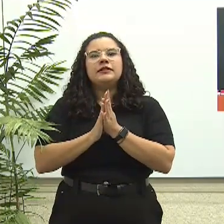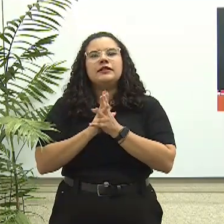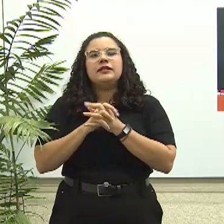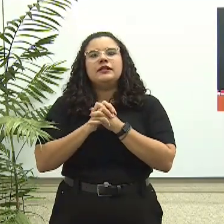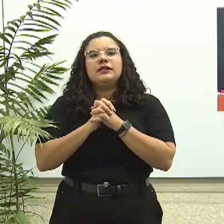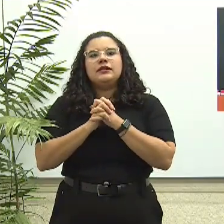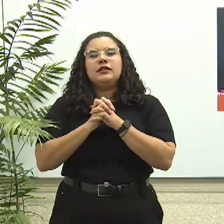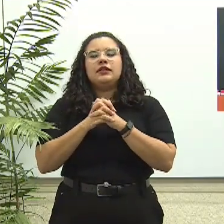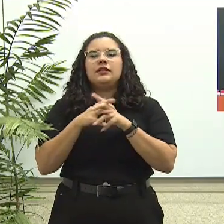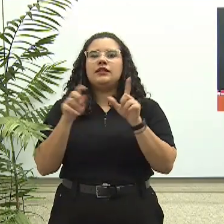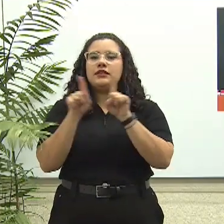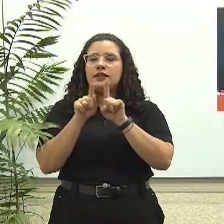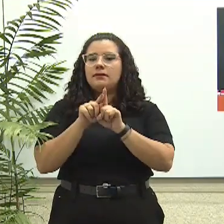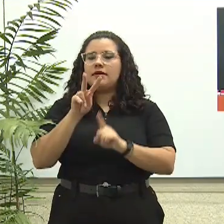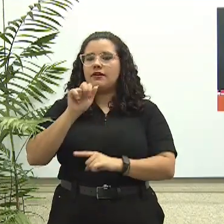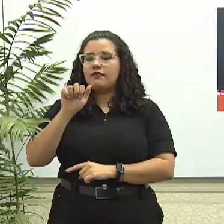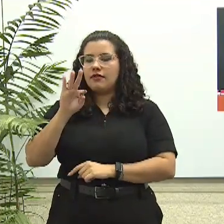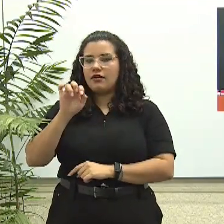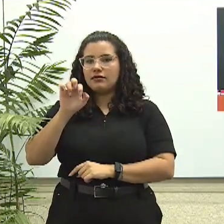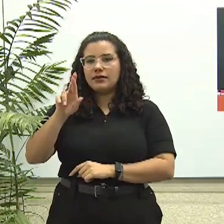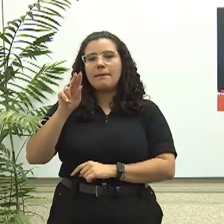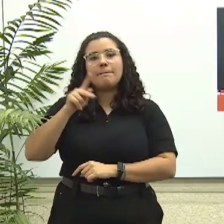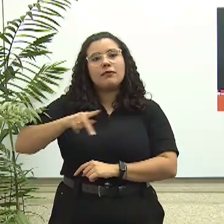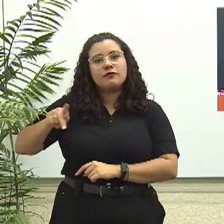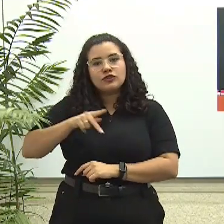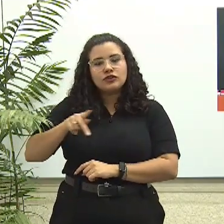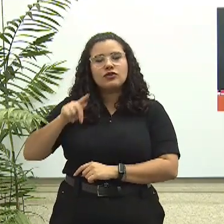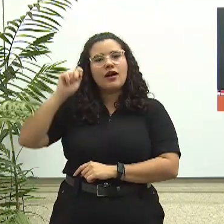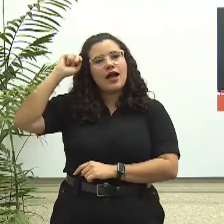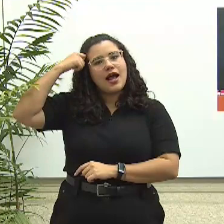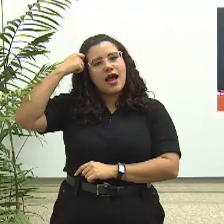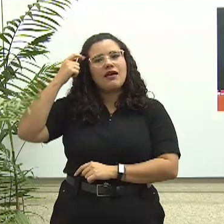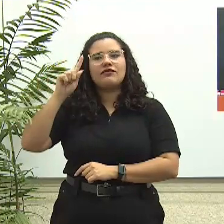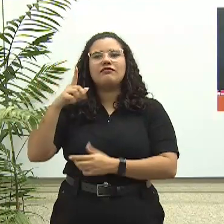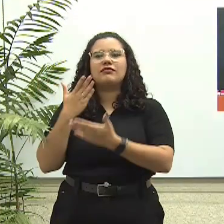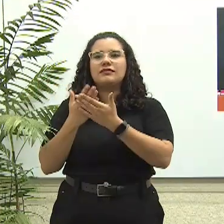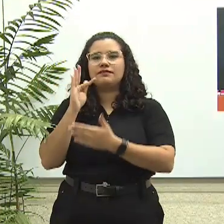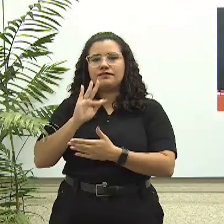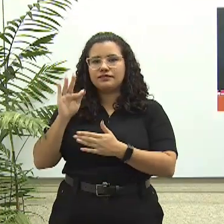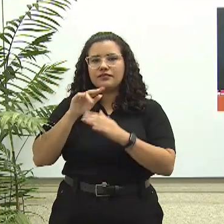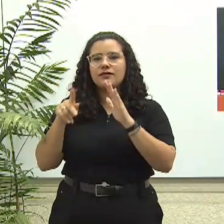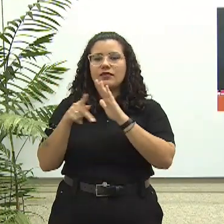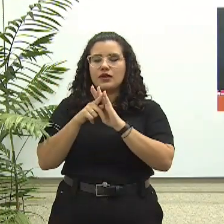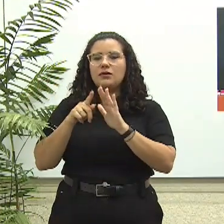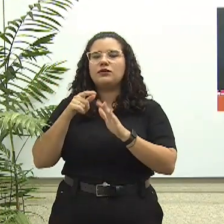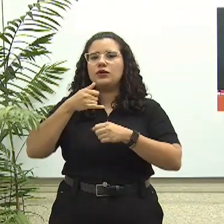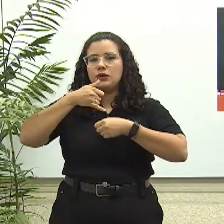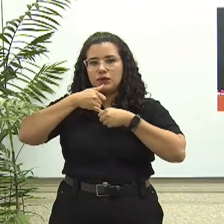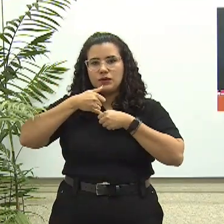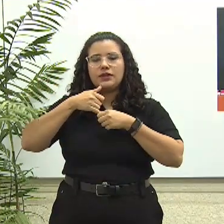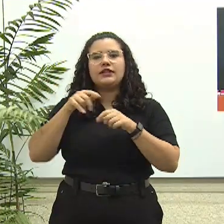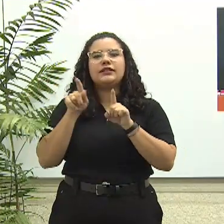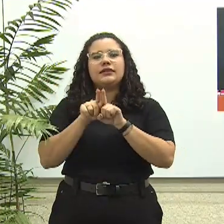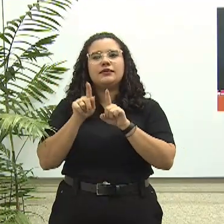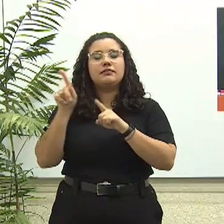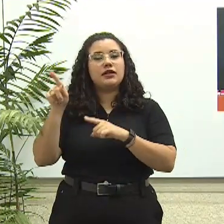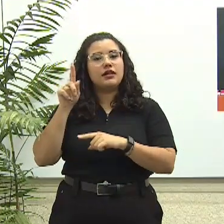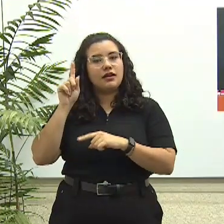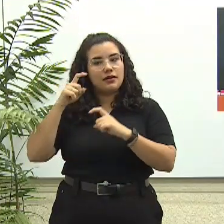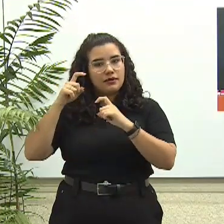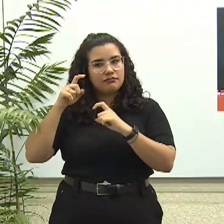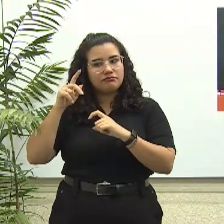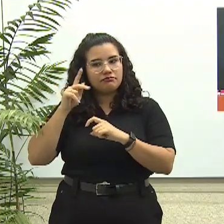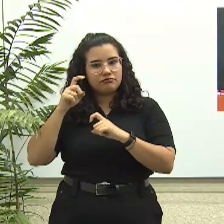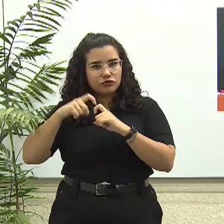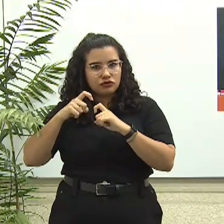eh Walter lipold professor do curso uniafro da Universidade Federal do Rio Grande do Sul Doutor em história editor